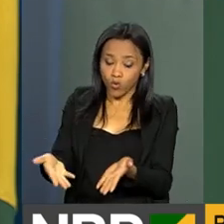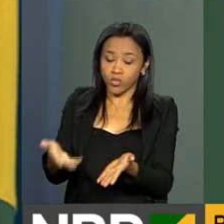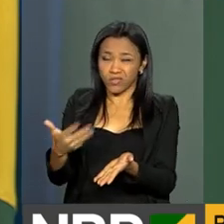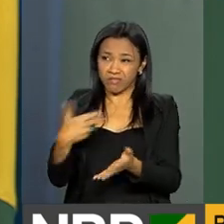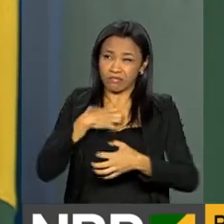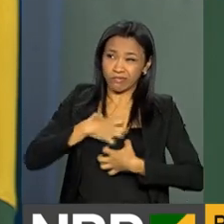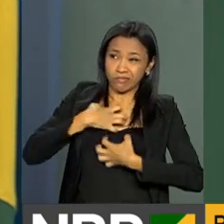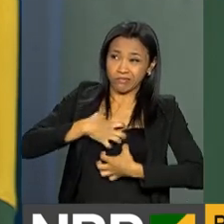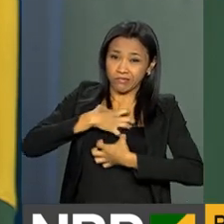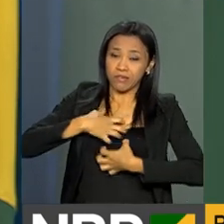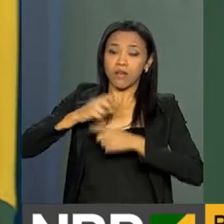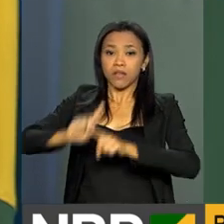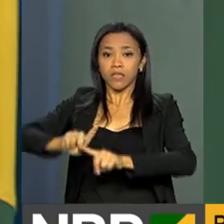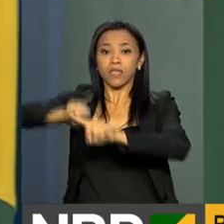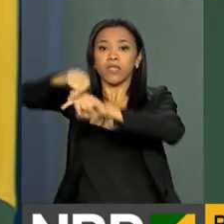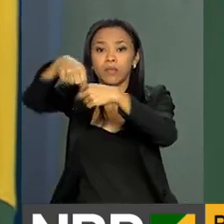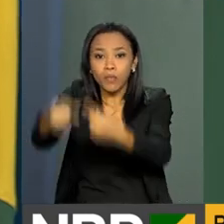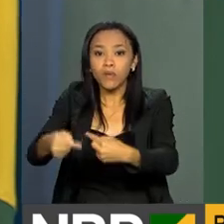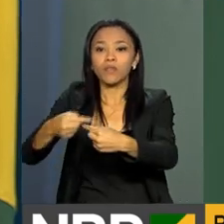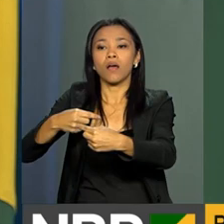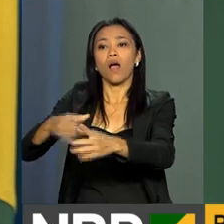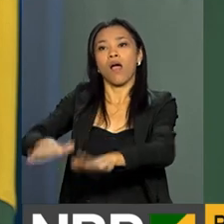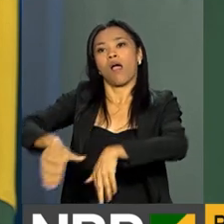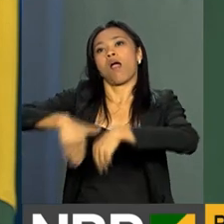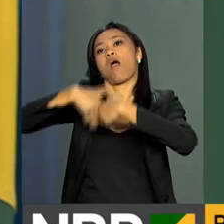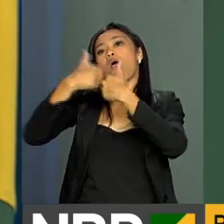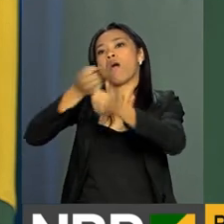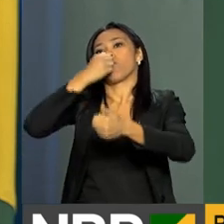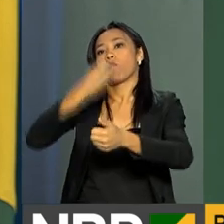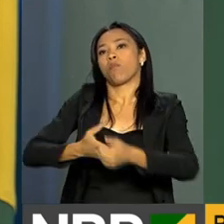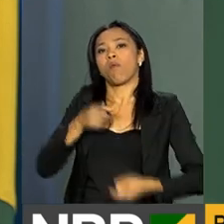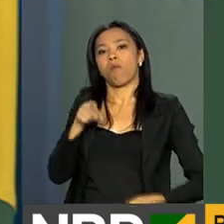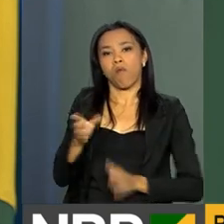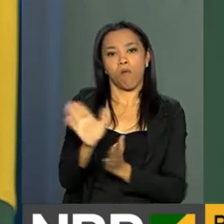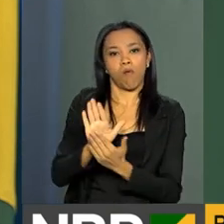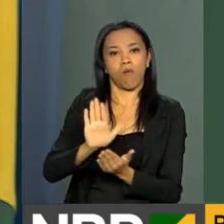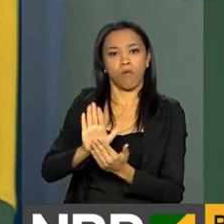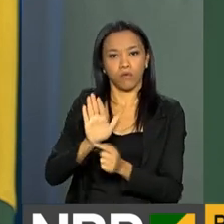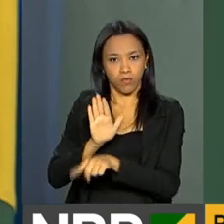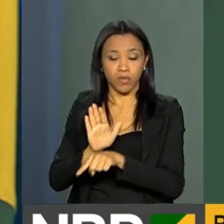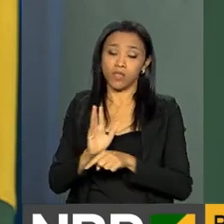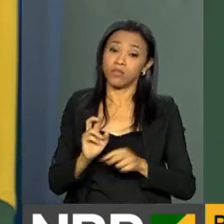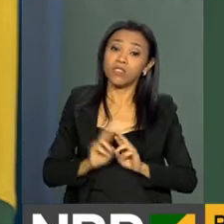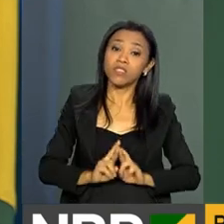lá na frente, e não o aplauso fácil daqueles que praticam medidas